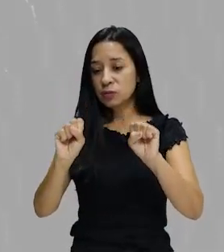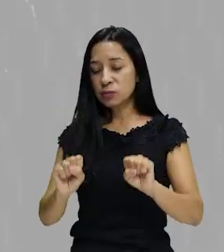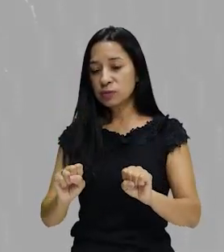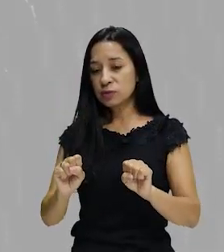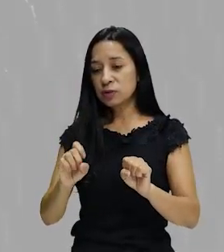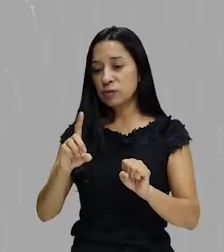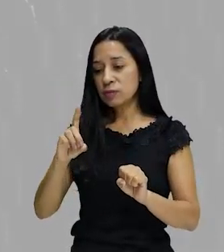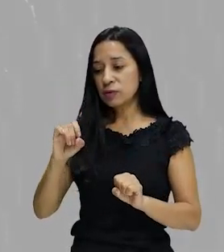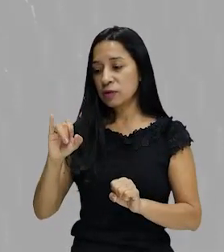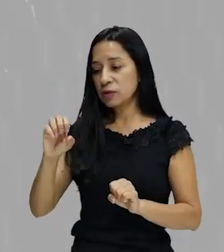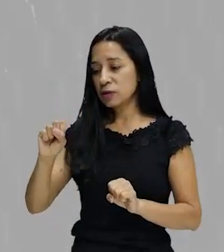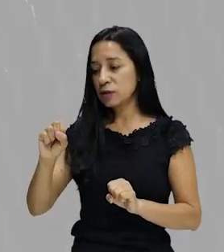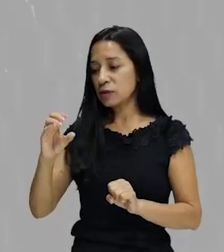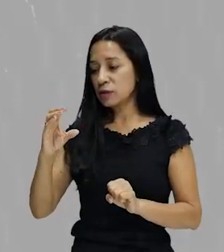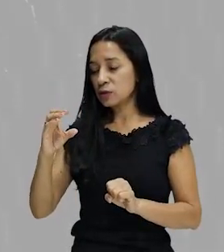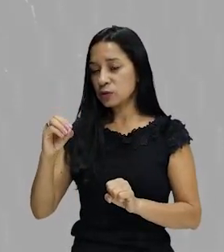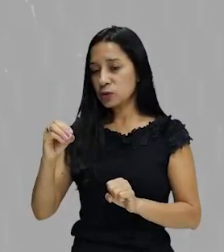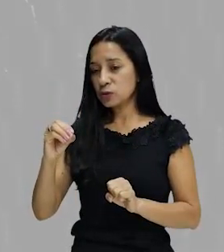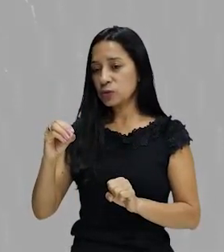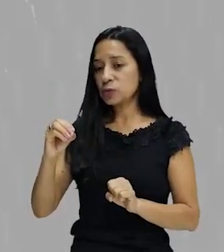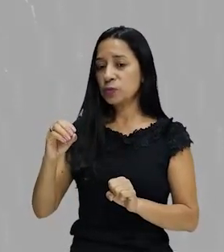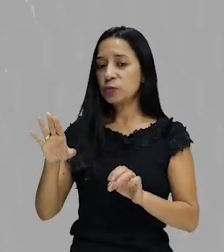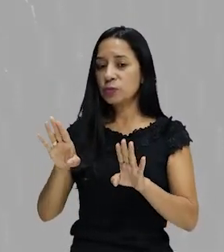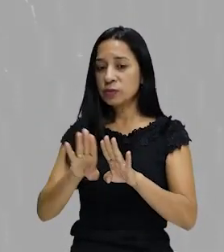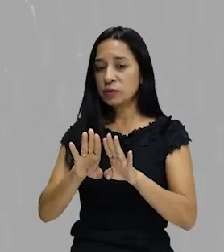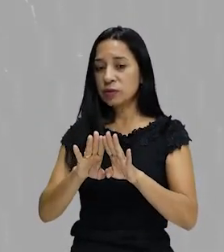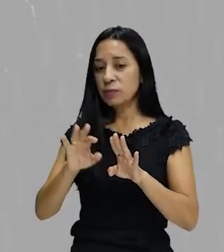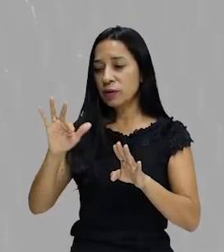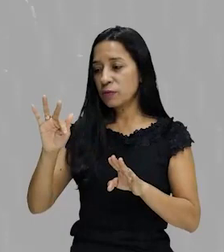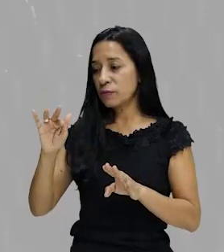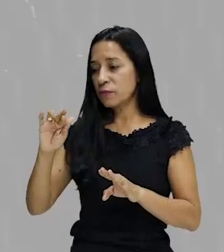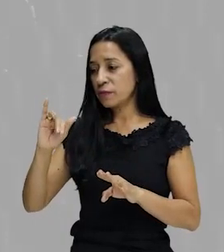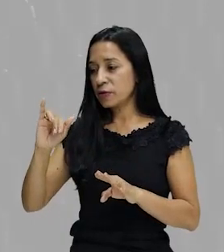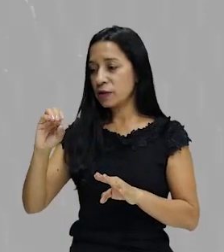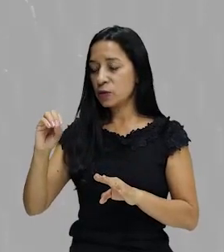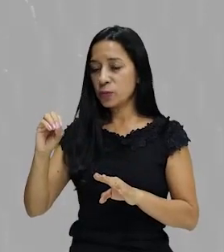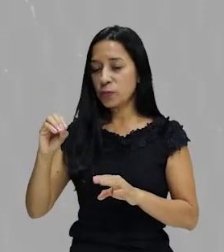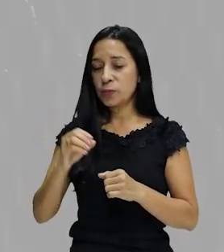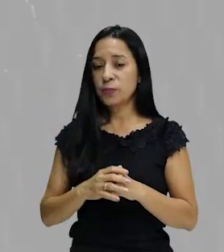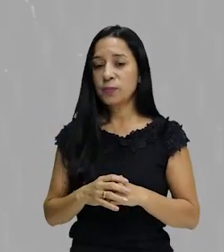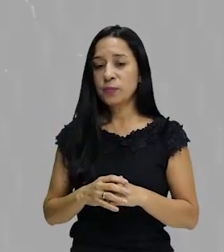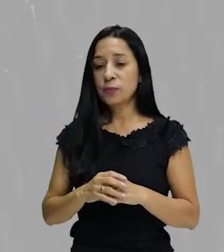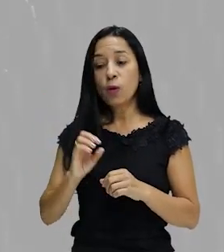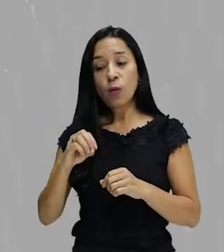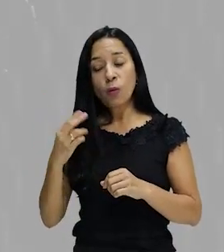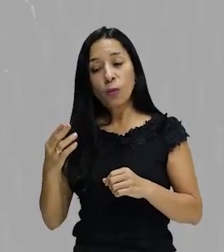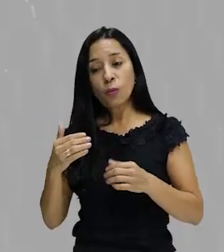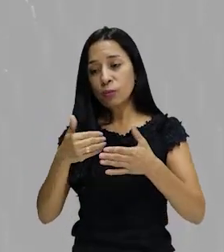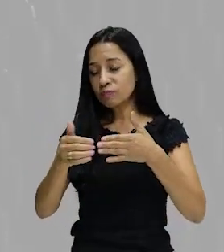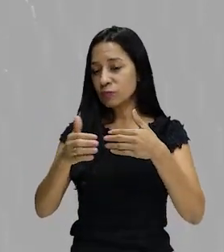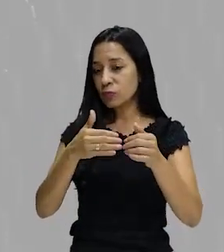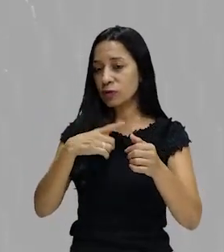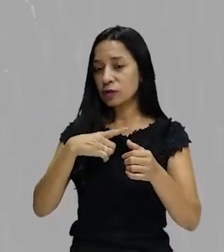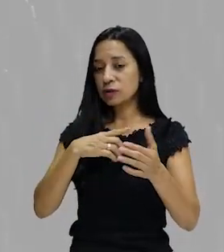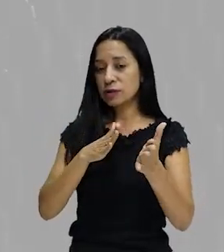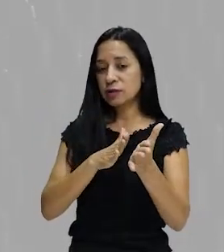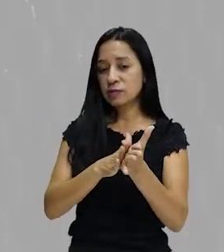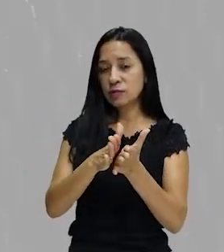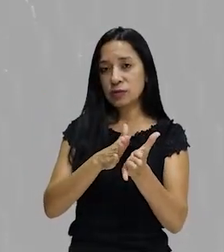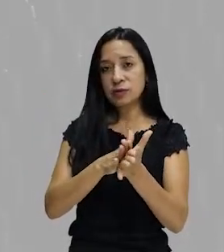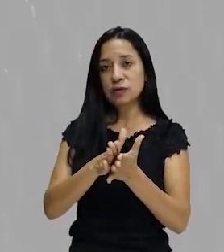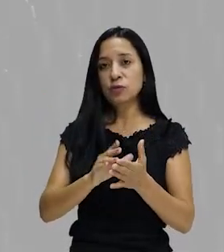freio, certo? Ou qualquer outro sistema que tenha um atrito, certo? Só para ter um